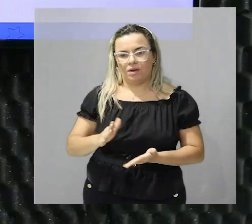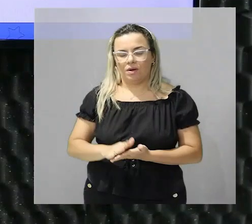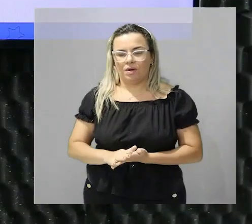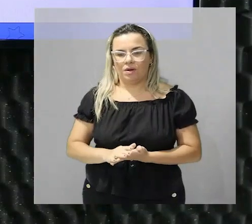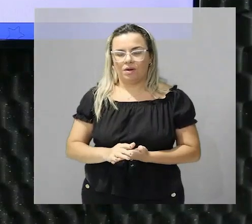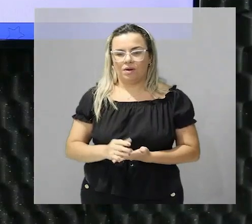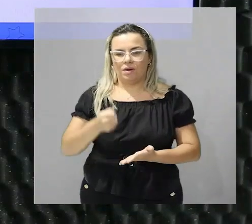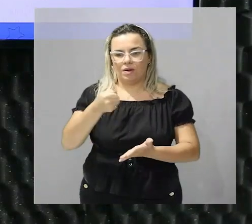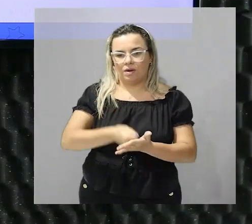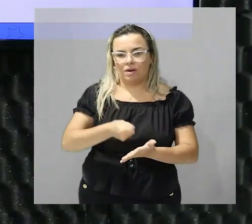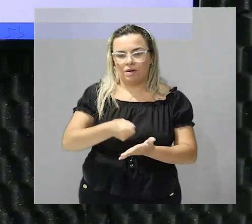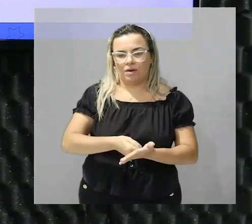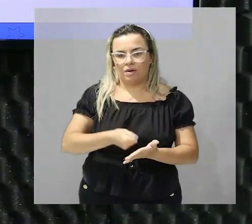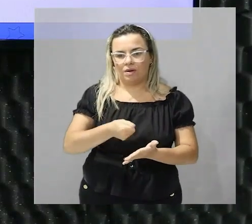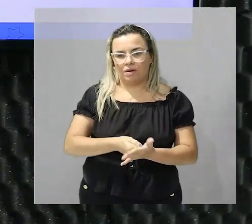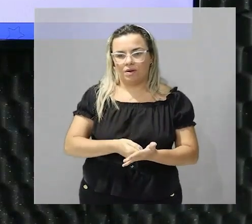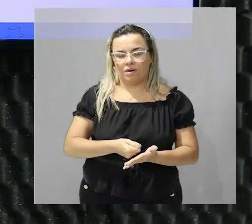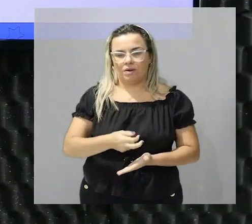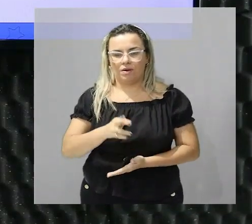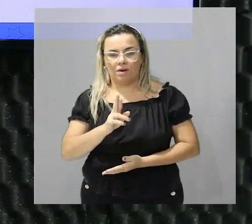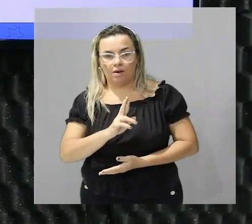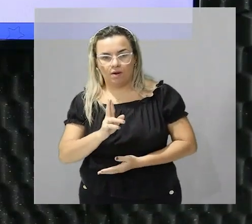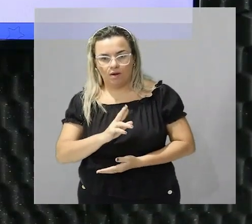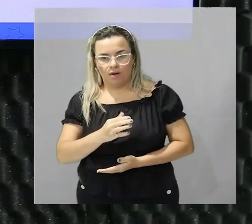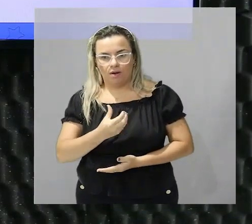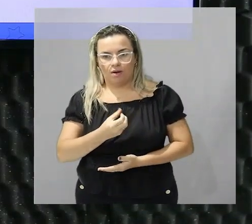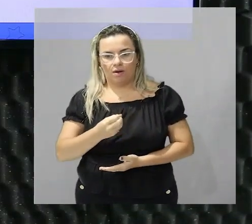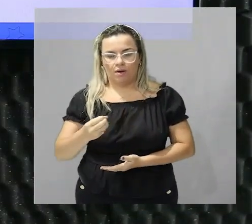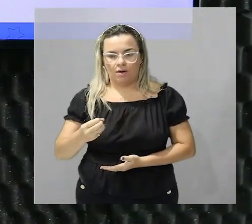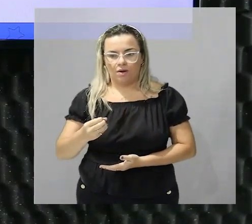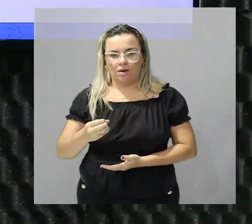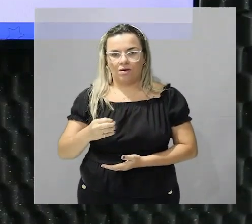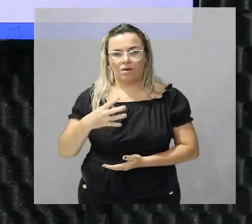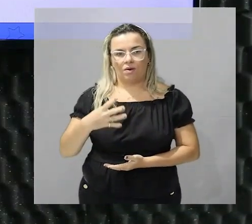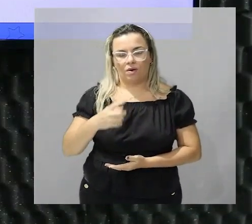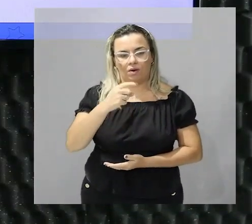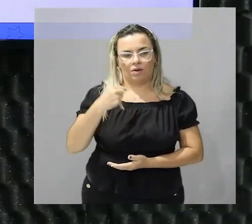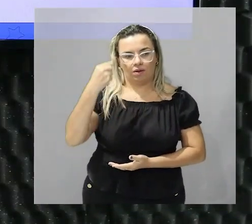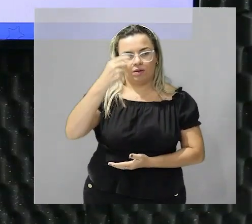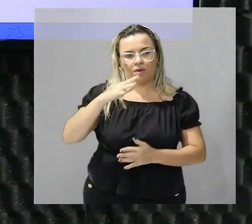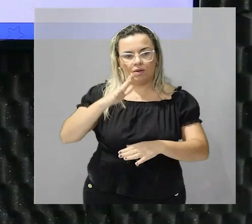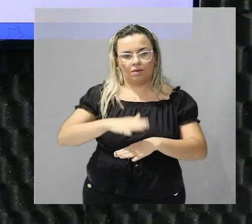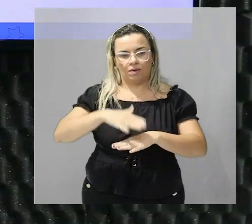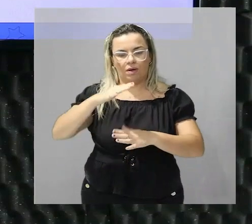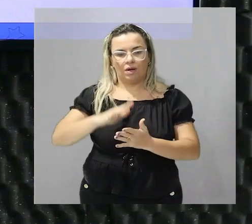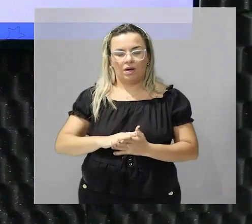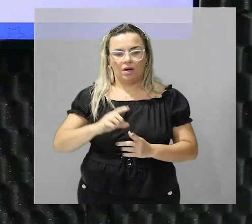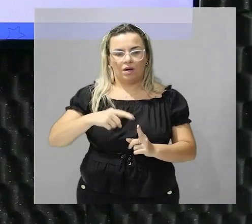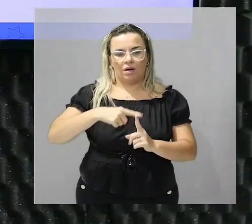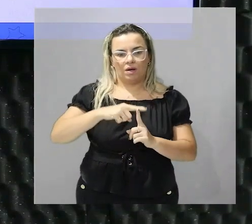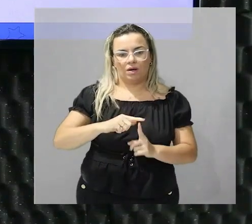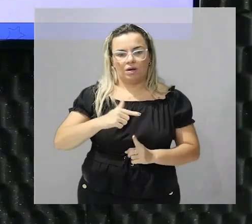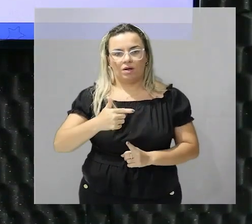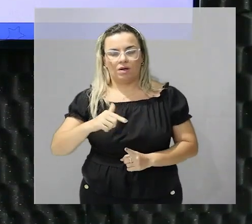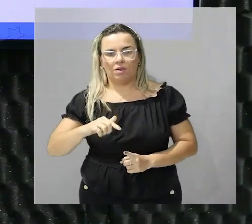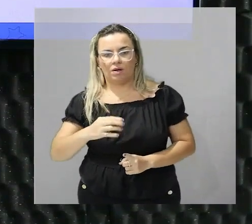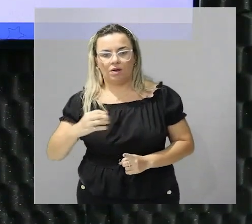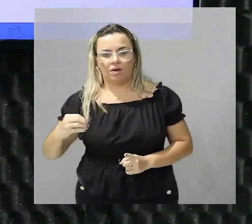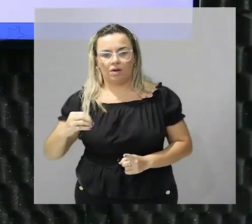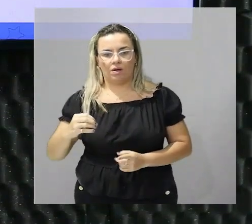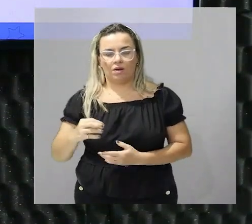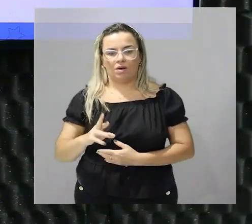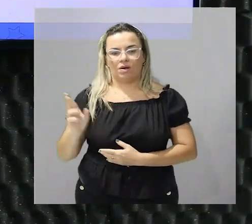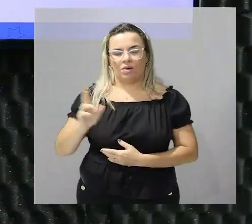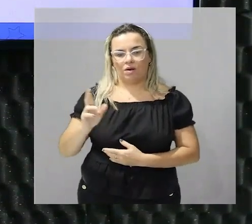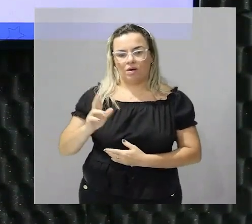o amarelo, como é que a taxa dele? São R$ 6,00 por quatro horas e mais R$,50 por hora. Então, lá